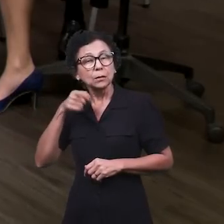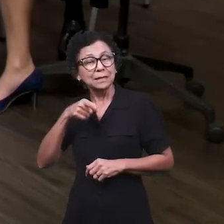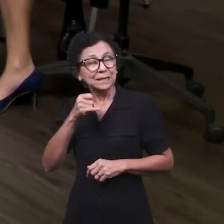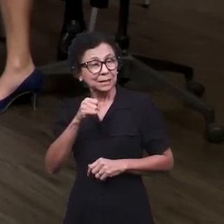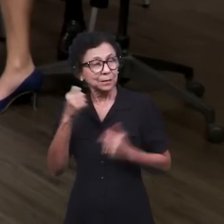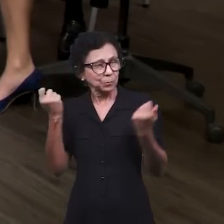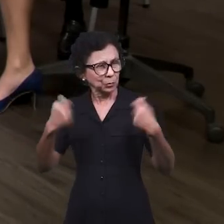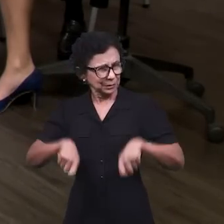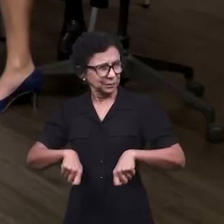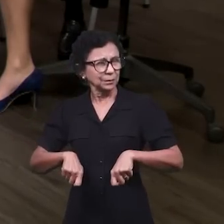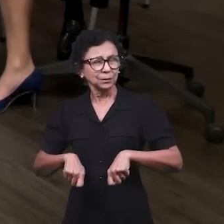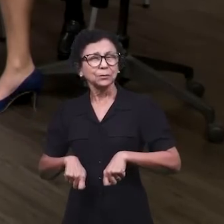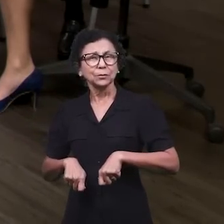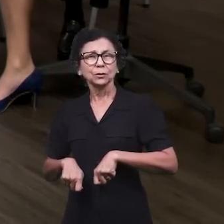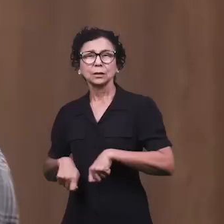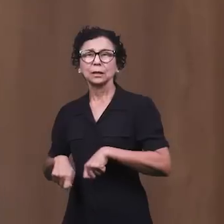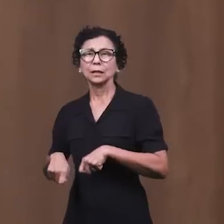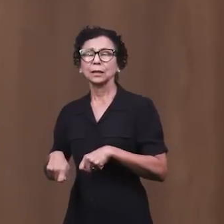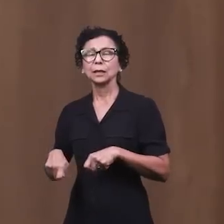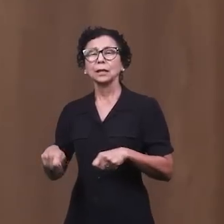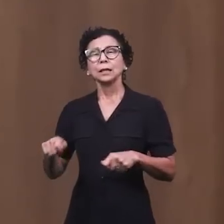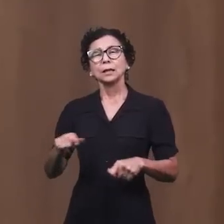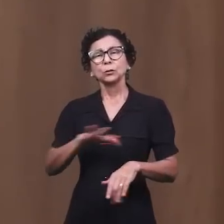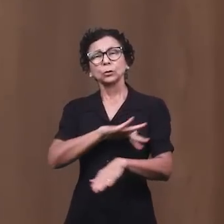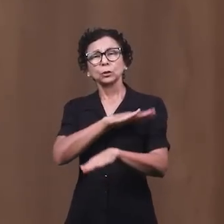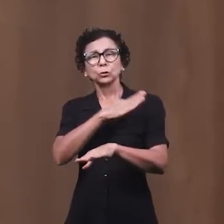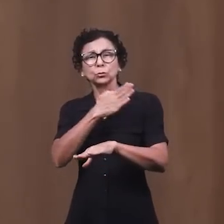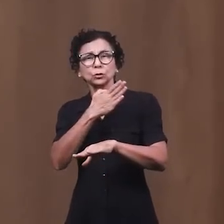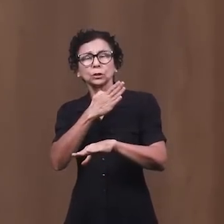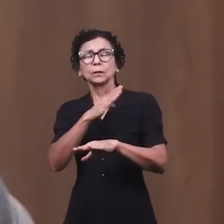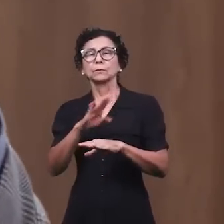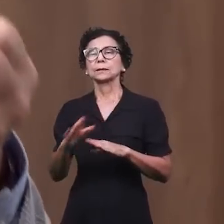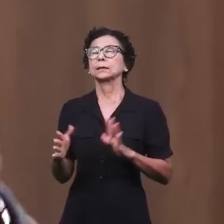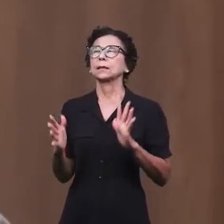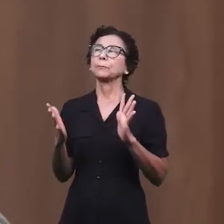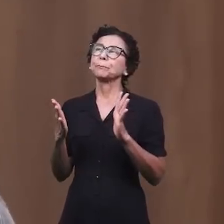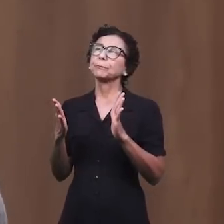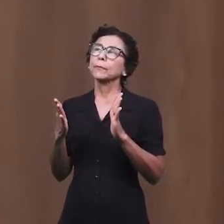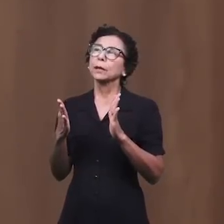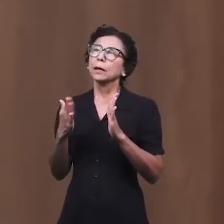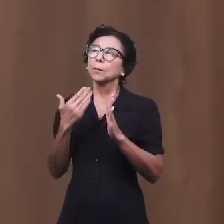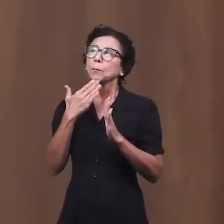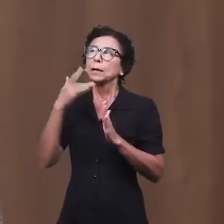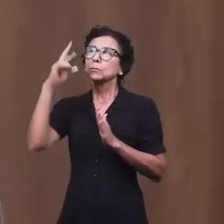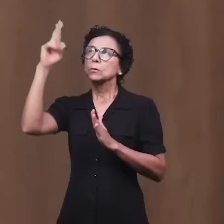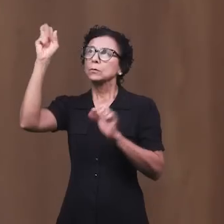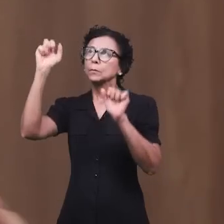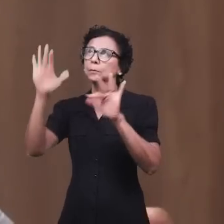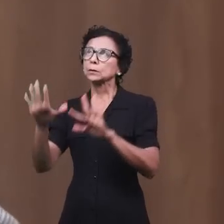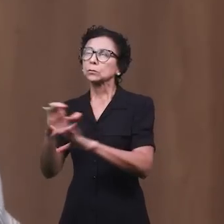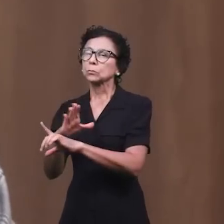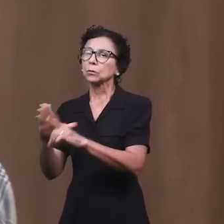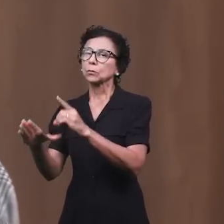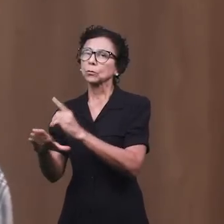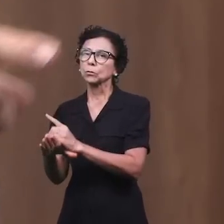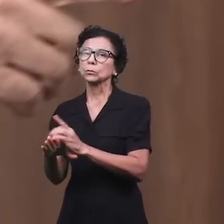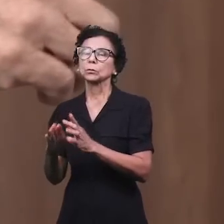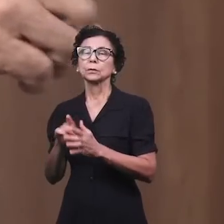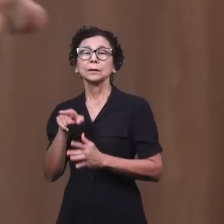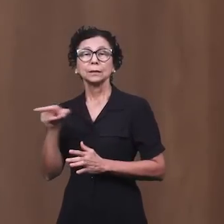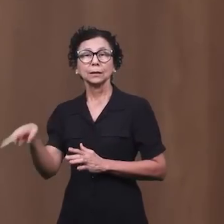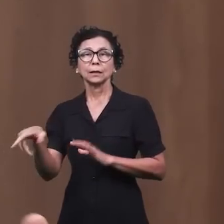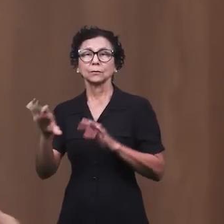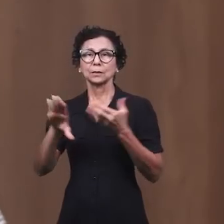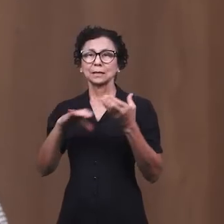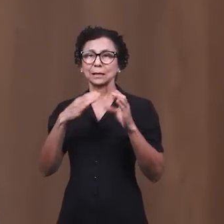você intercede durante o dia pelo culto, busca os dons espirituais, você vai lá, você canta, você ora, você vai dar atenção, estava